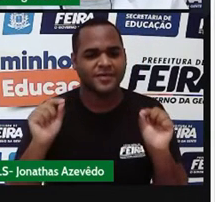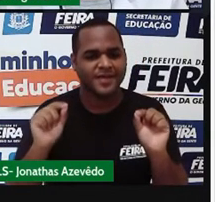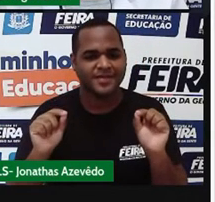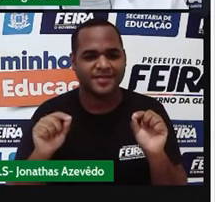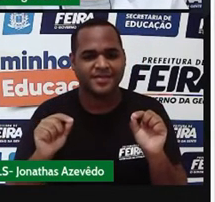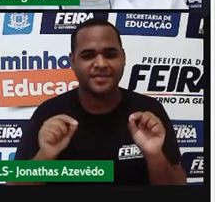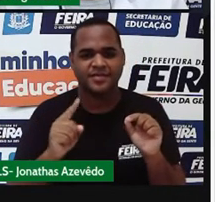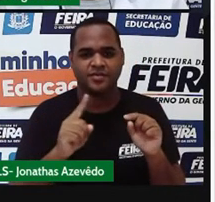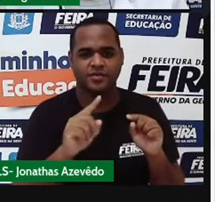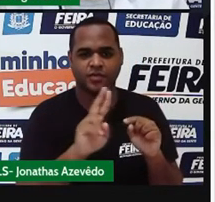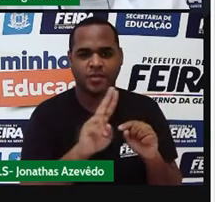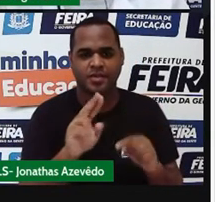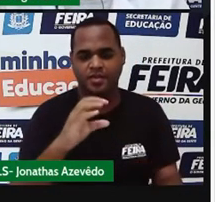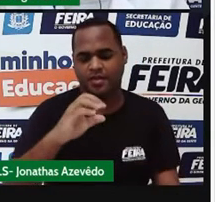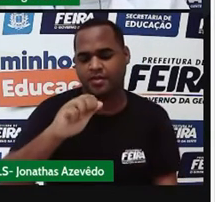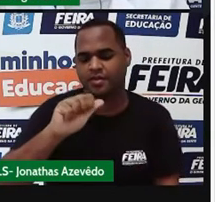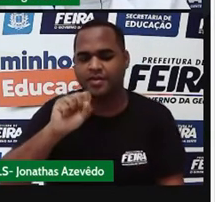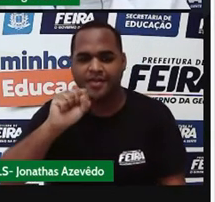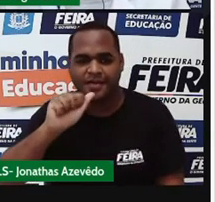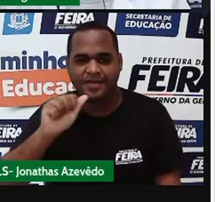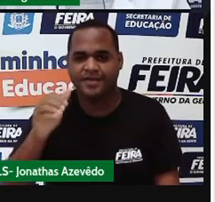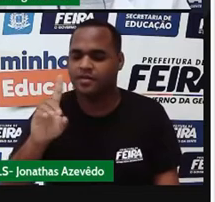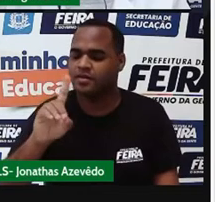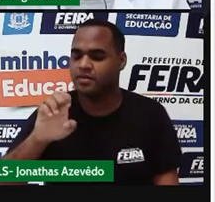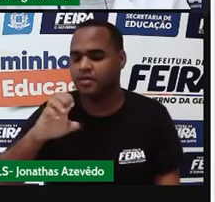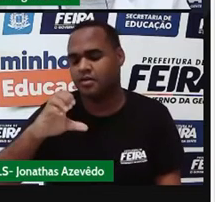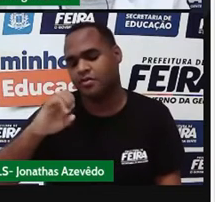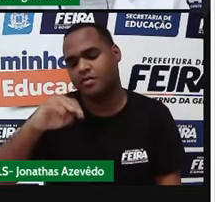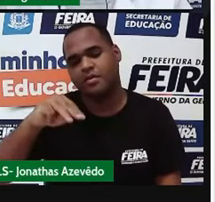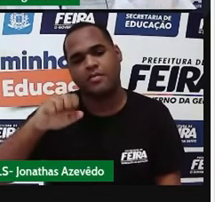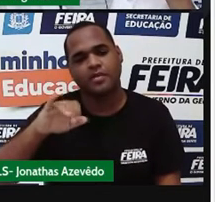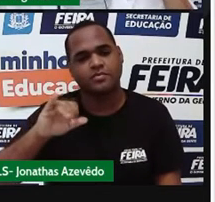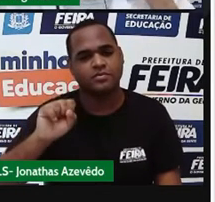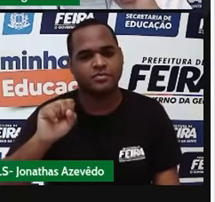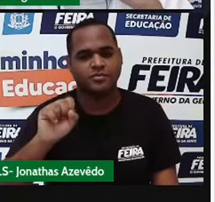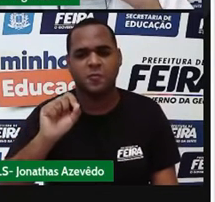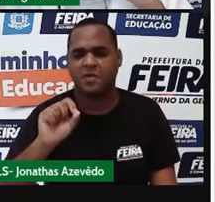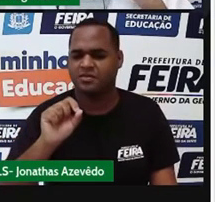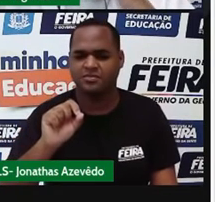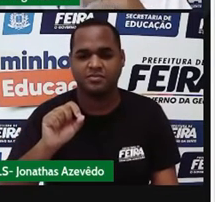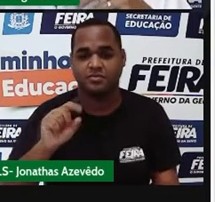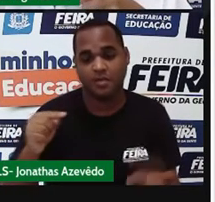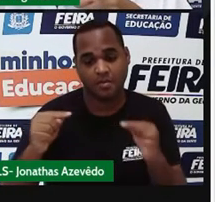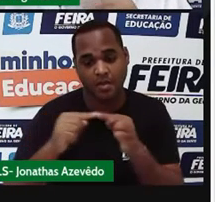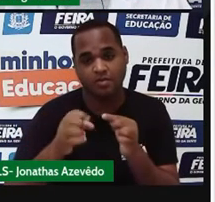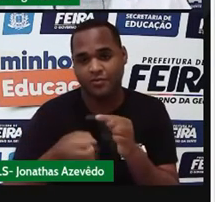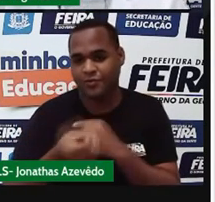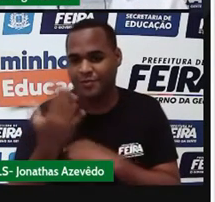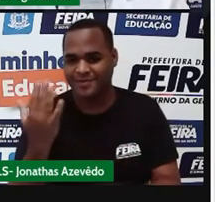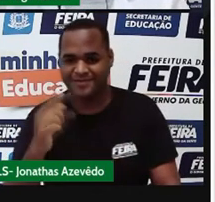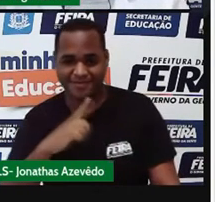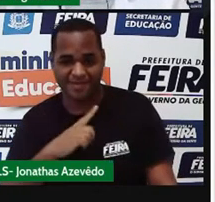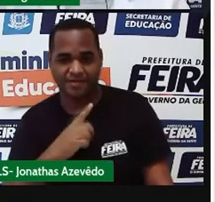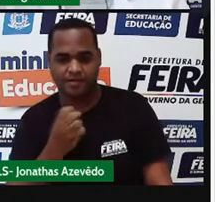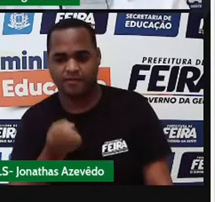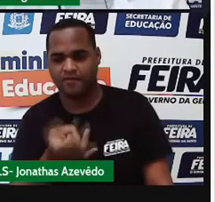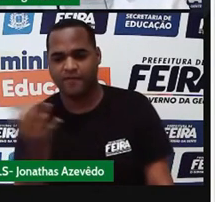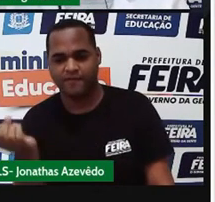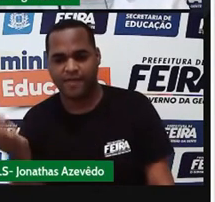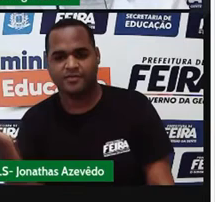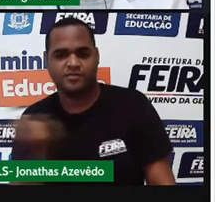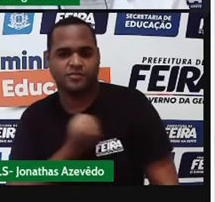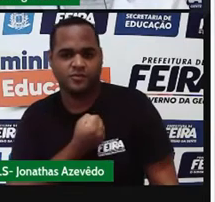casas decimais são os algarismos que estão aparecendo depois da, como esse aqui que está na tela